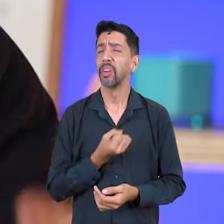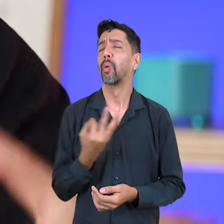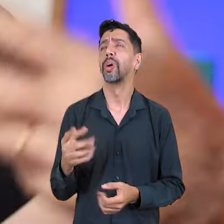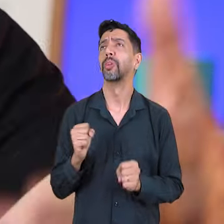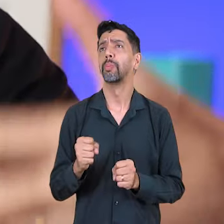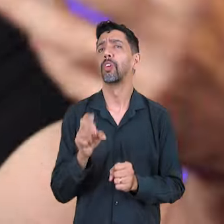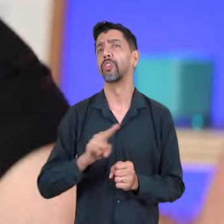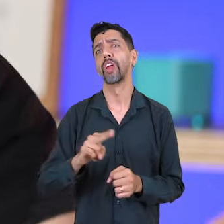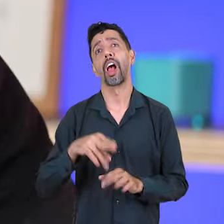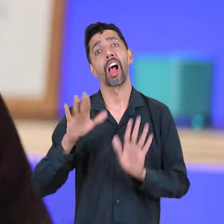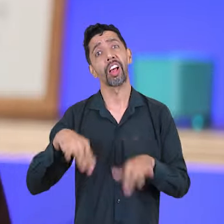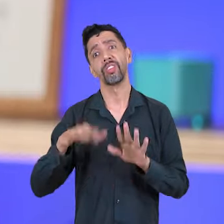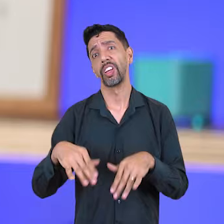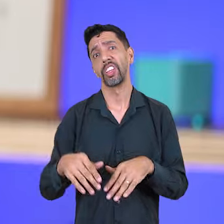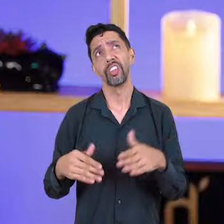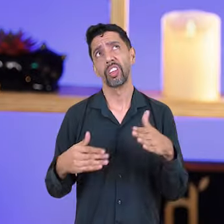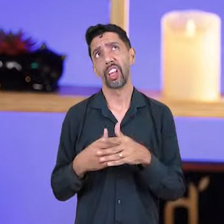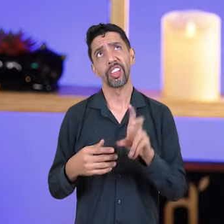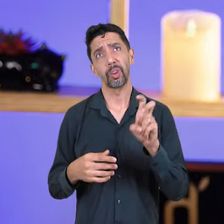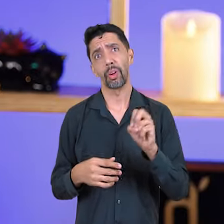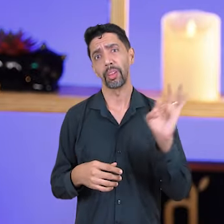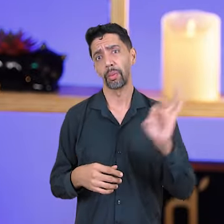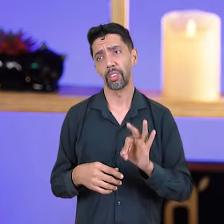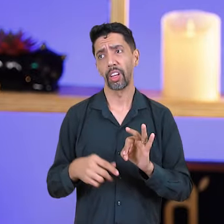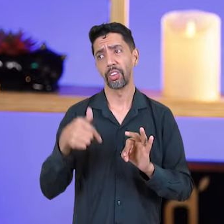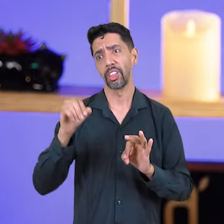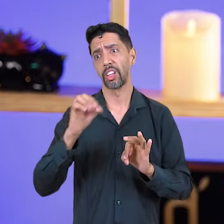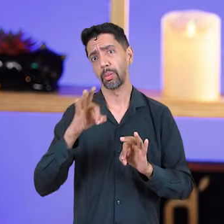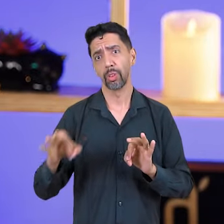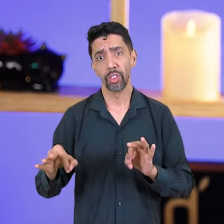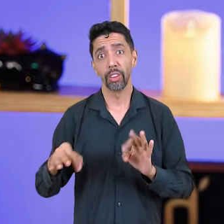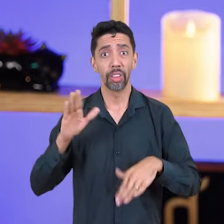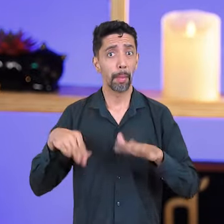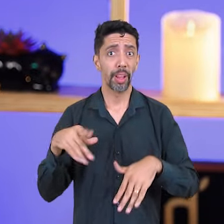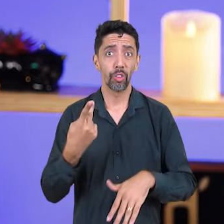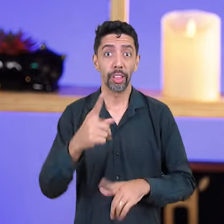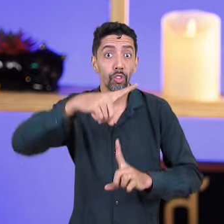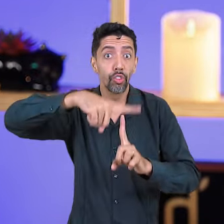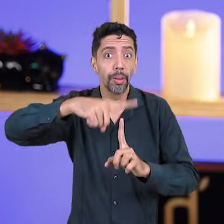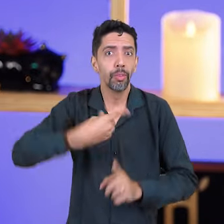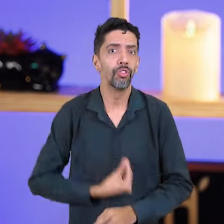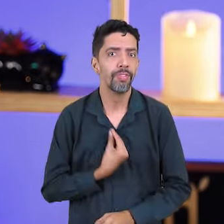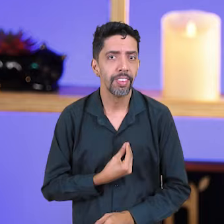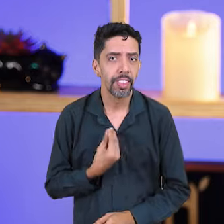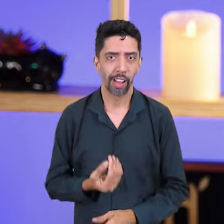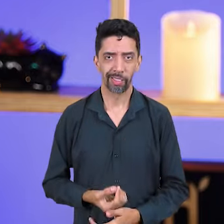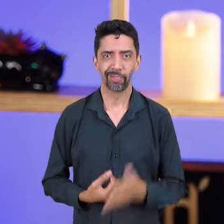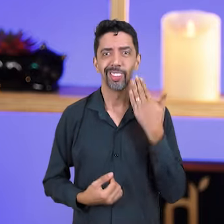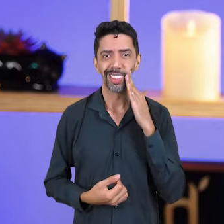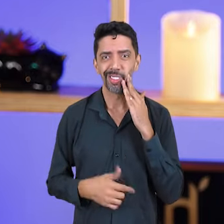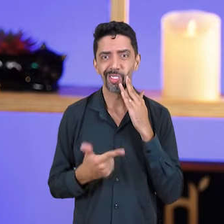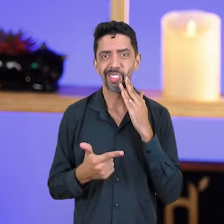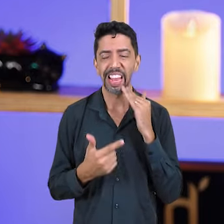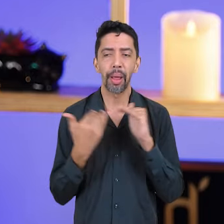até 50%, 60%, 70%. Então, não existe um percentual ideal para todos. Cada um tem que olhar